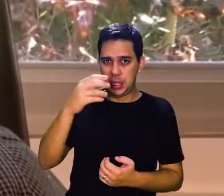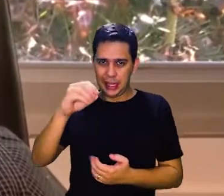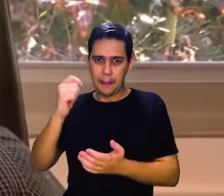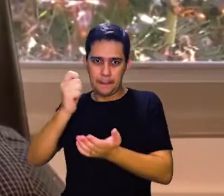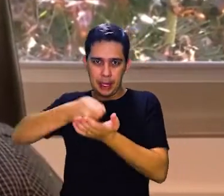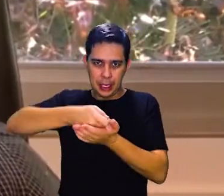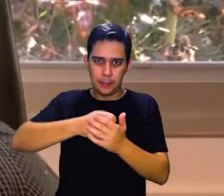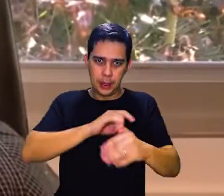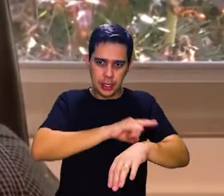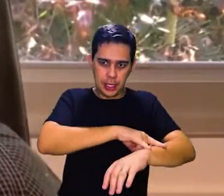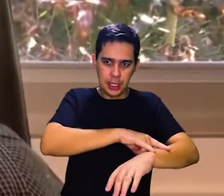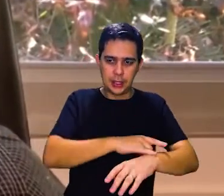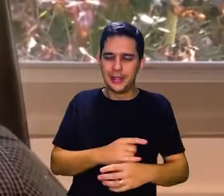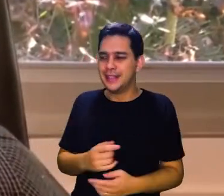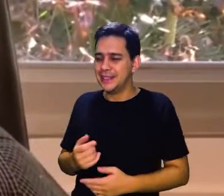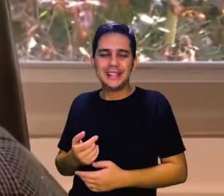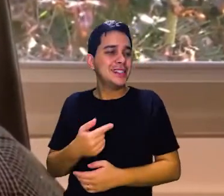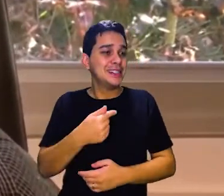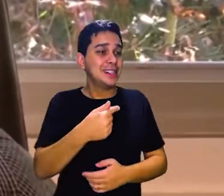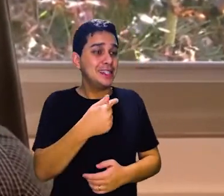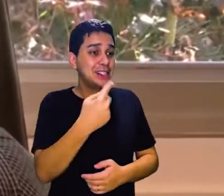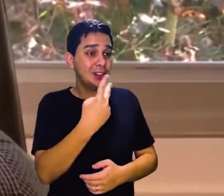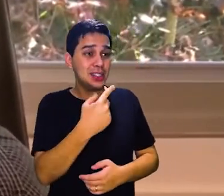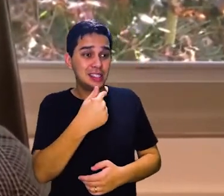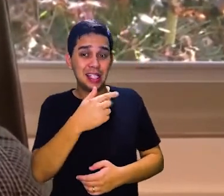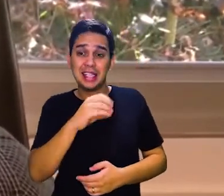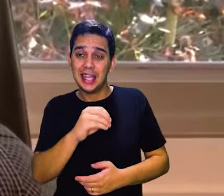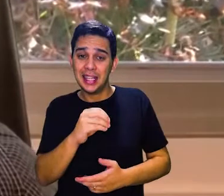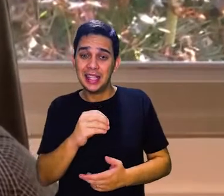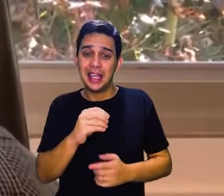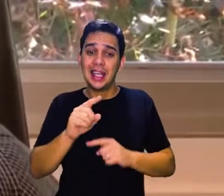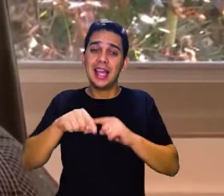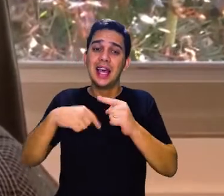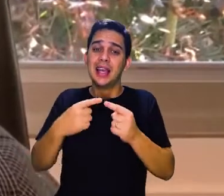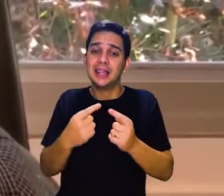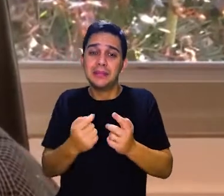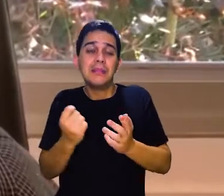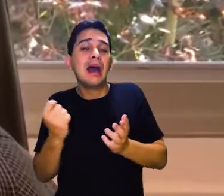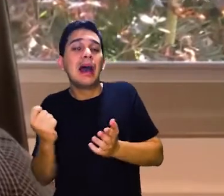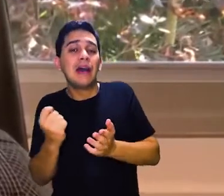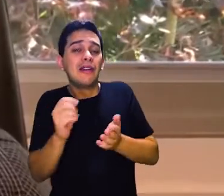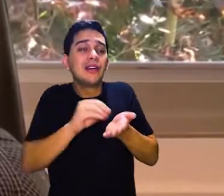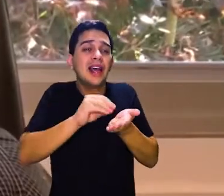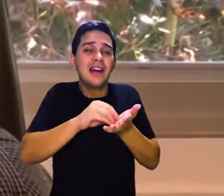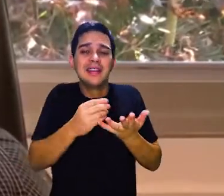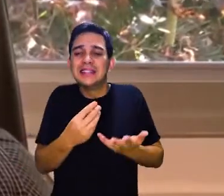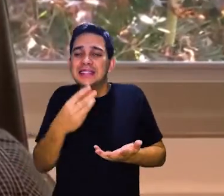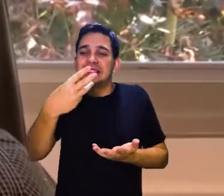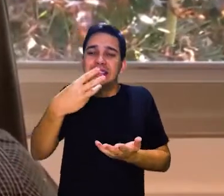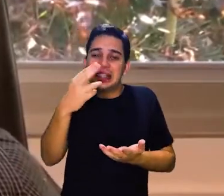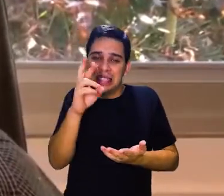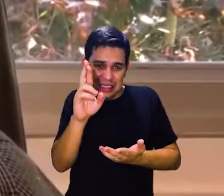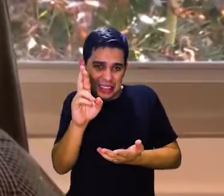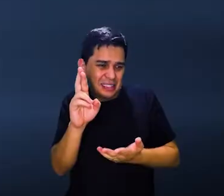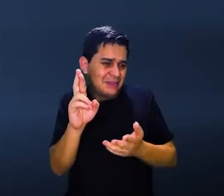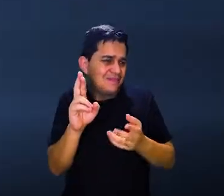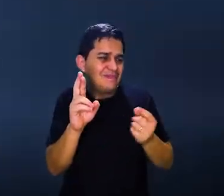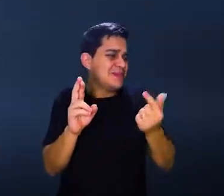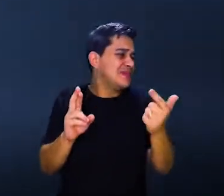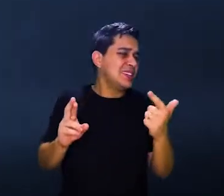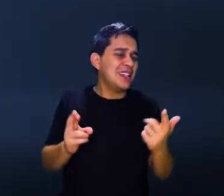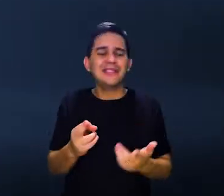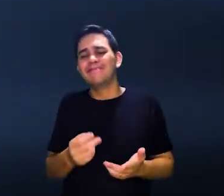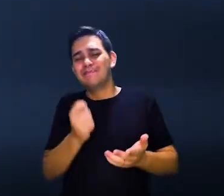acabava tendo, pagava R$3, porque nunca tinha os 30 centavos ali. E a lei estadual